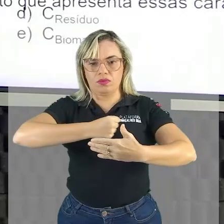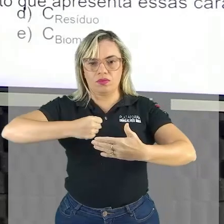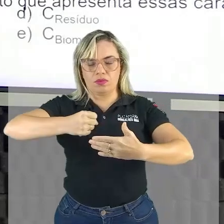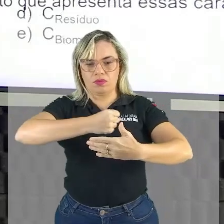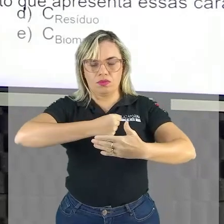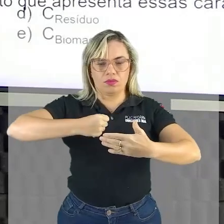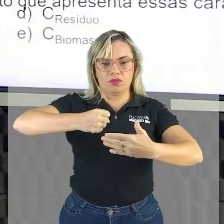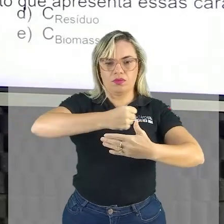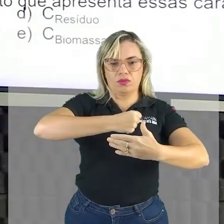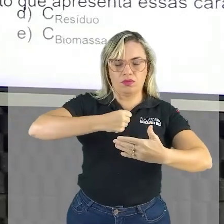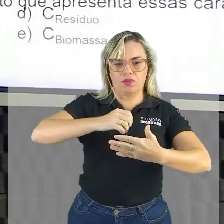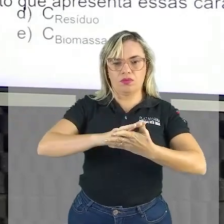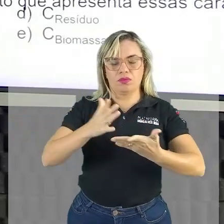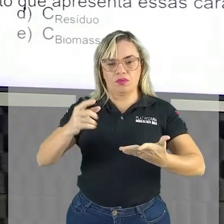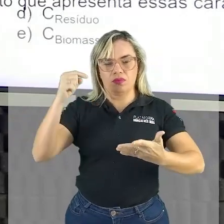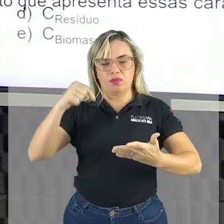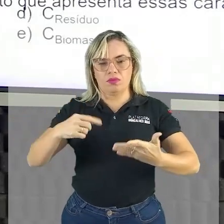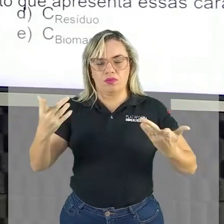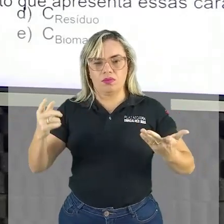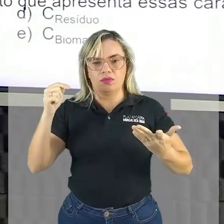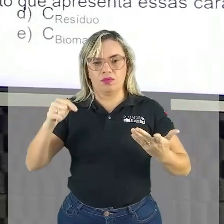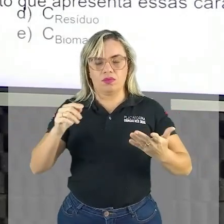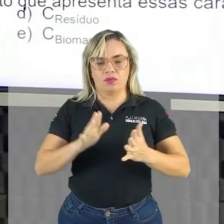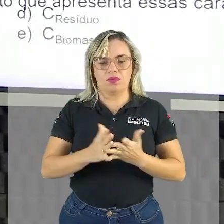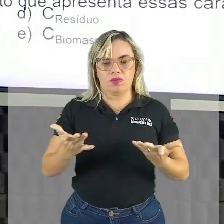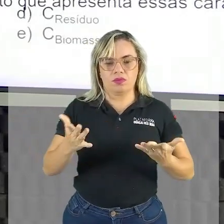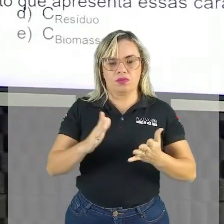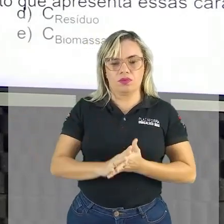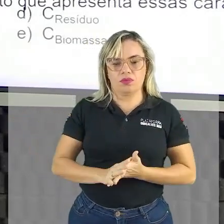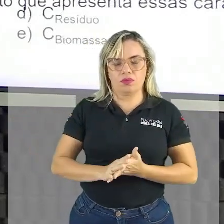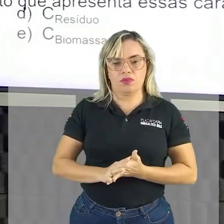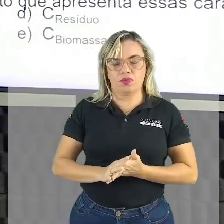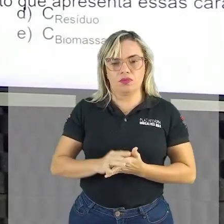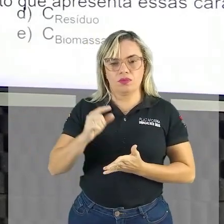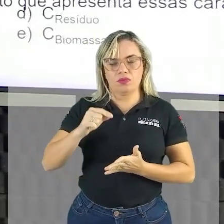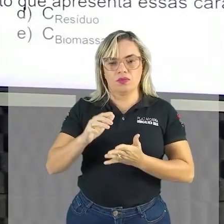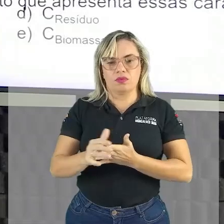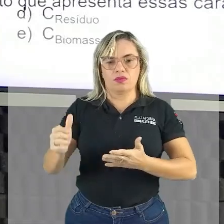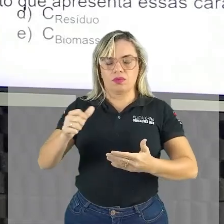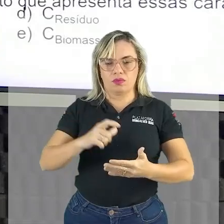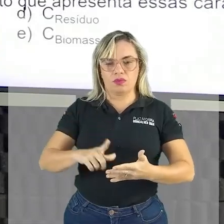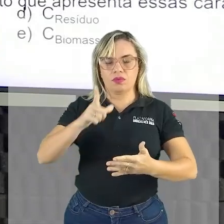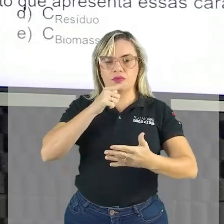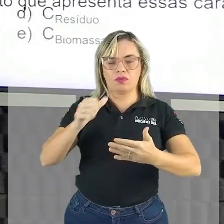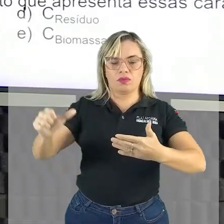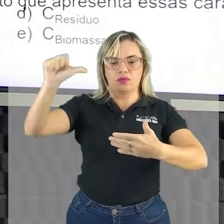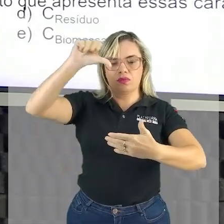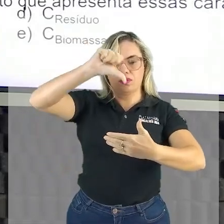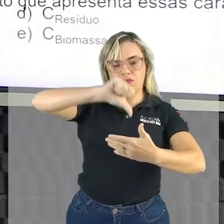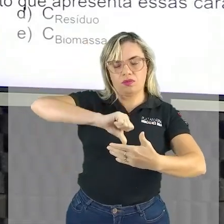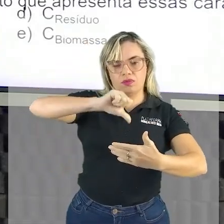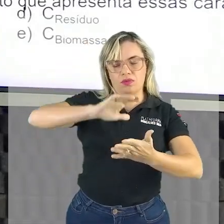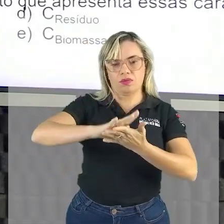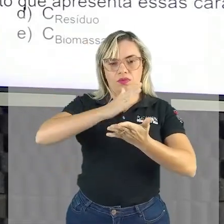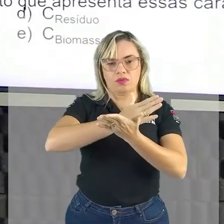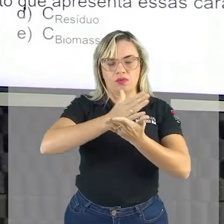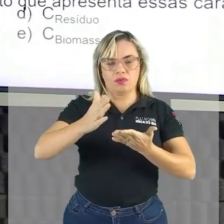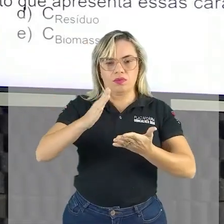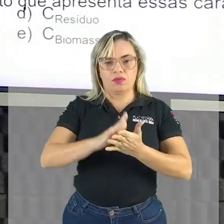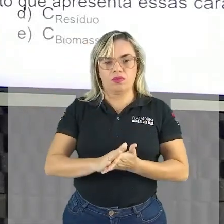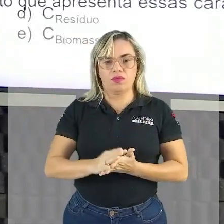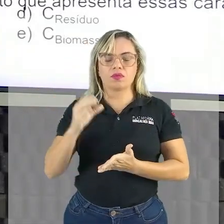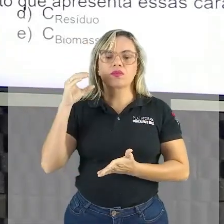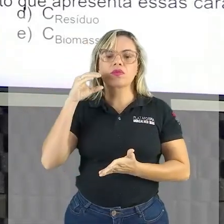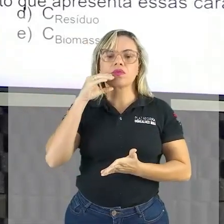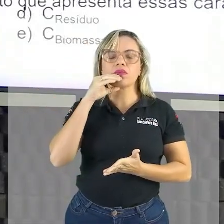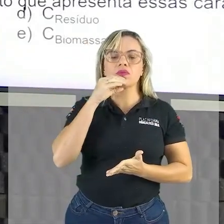Eu tenho uma panela com água. E essa água está nessa panela. Se meu filho começa a esquentar essa